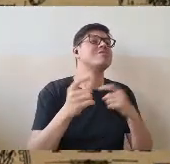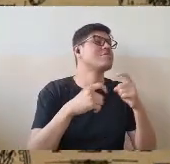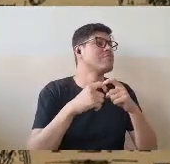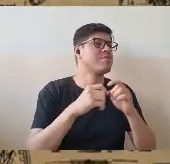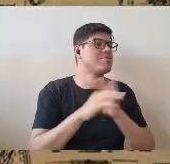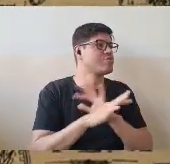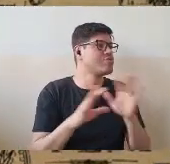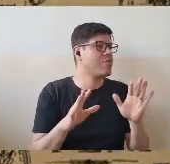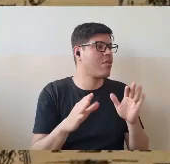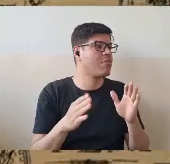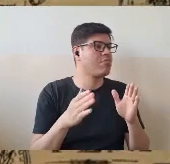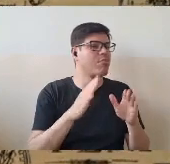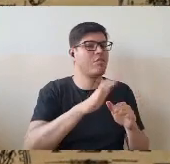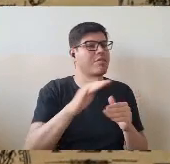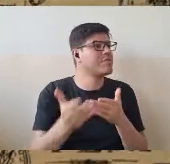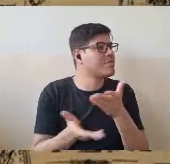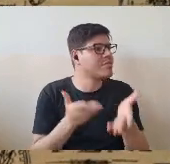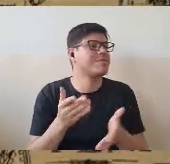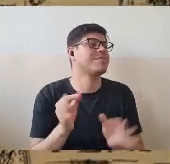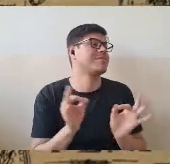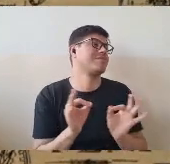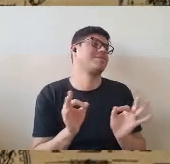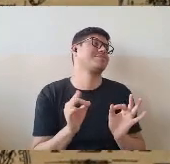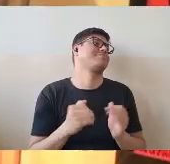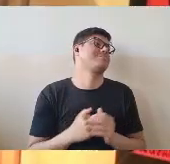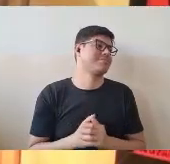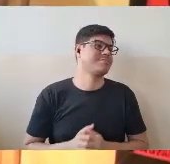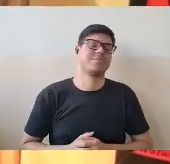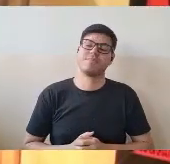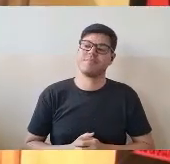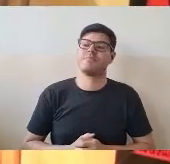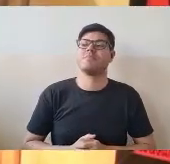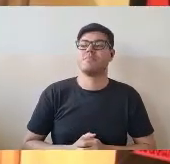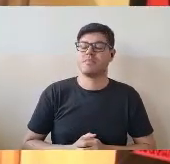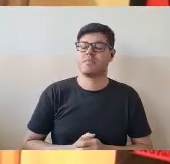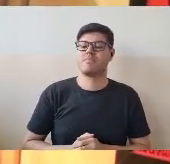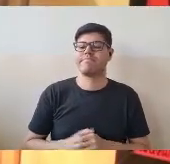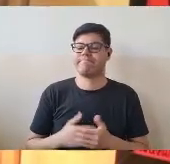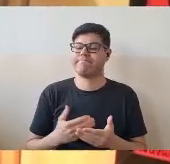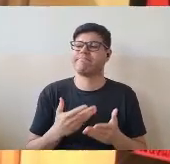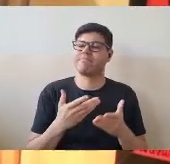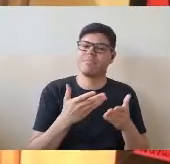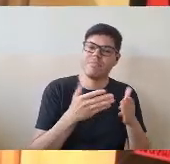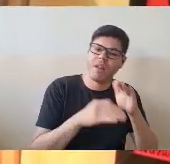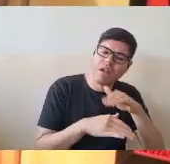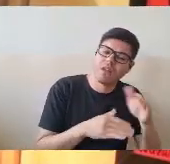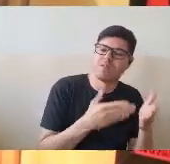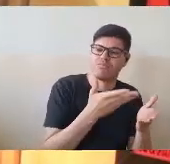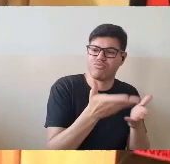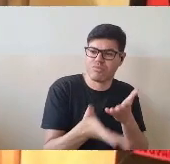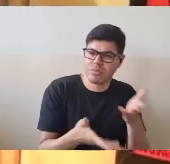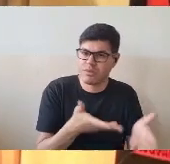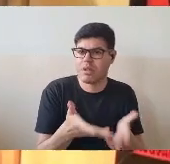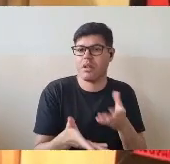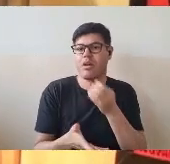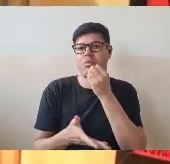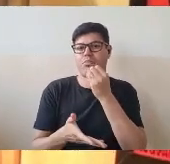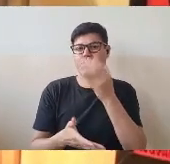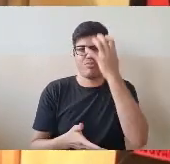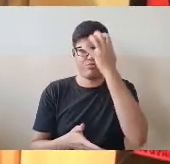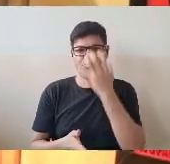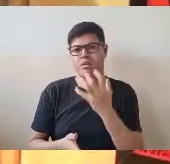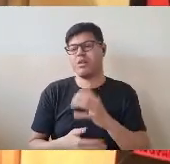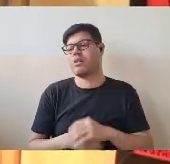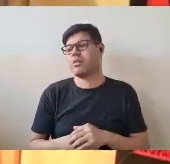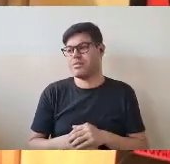você tem razão. Então, mas aí, de cuidar das crianças, é uma coisa muito séria, né? Cuidar da saúde de todo